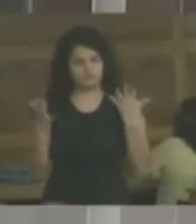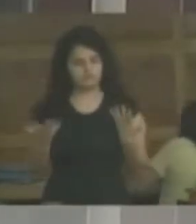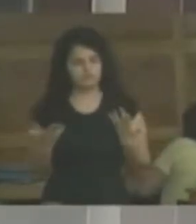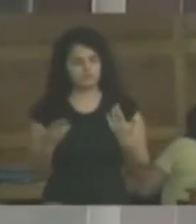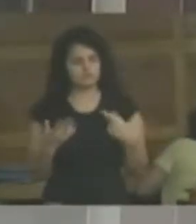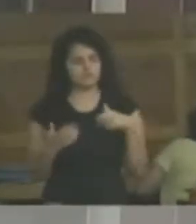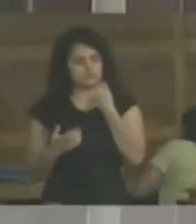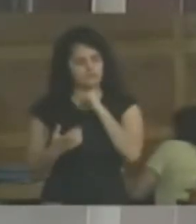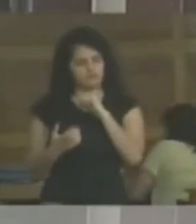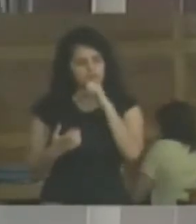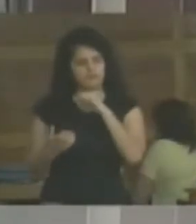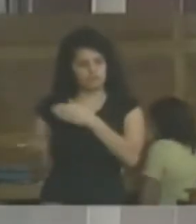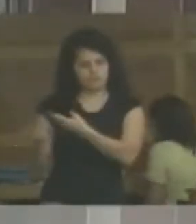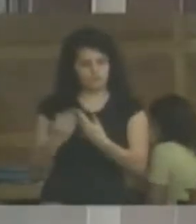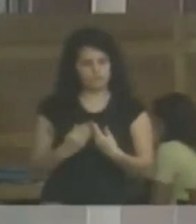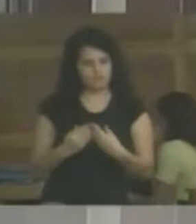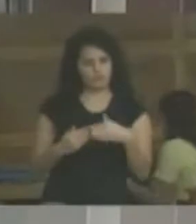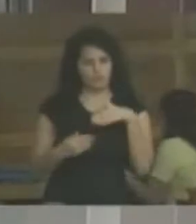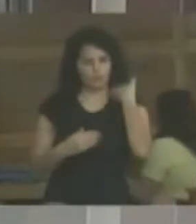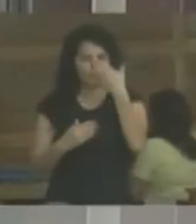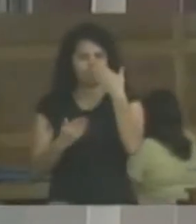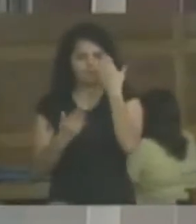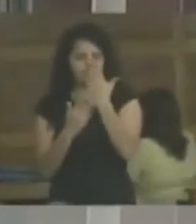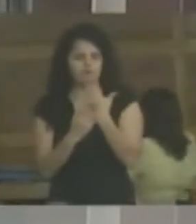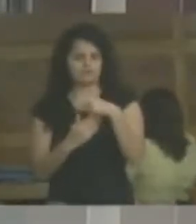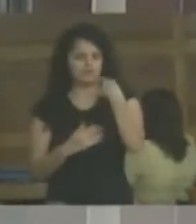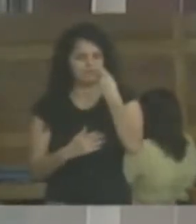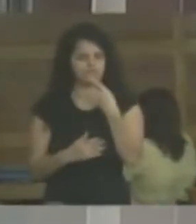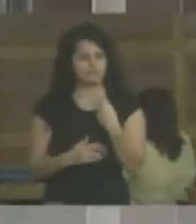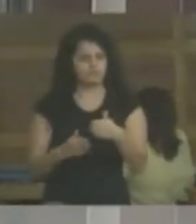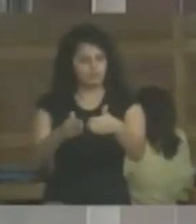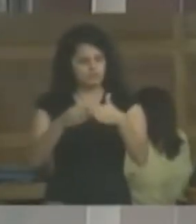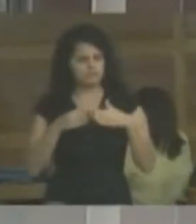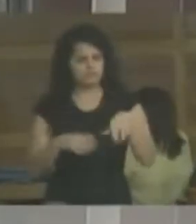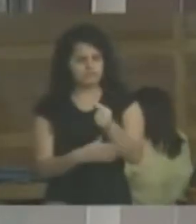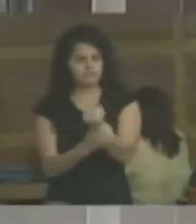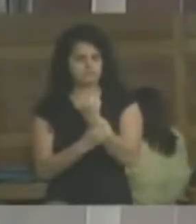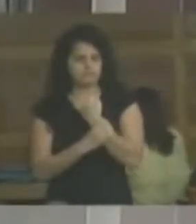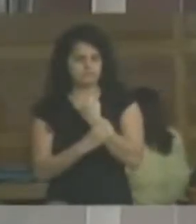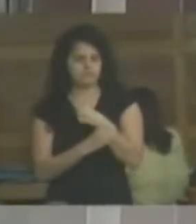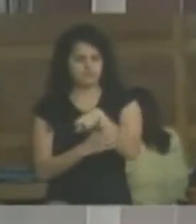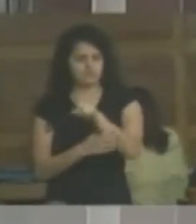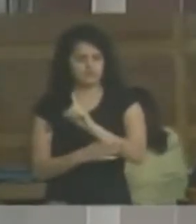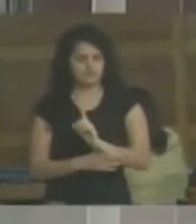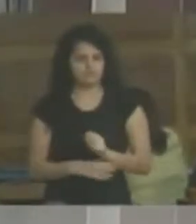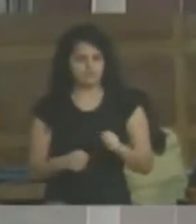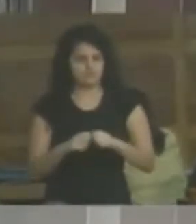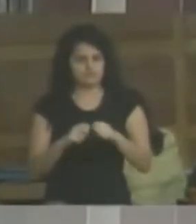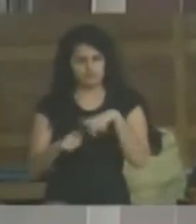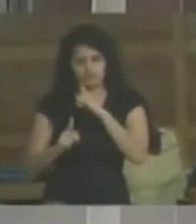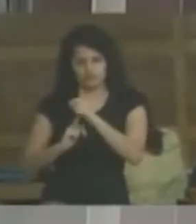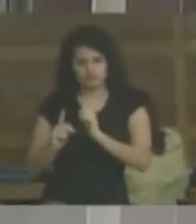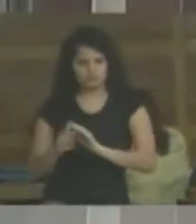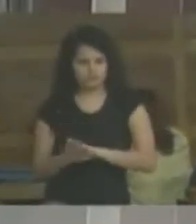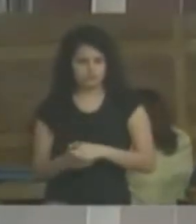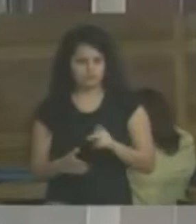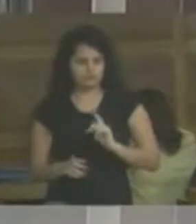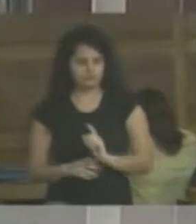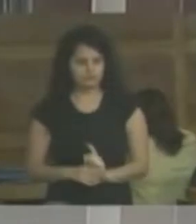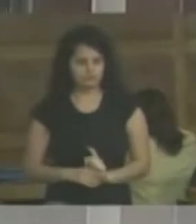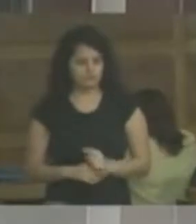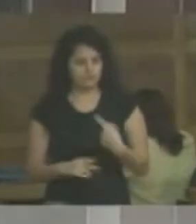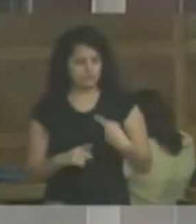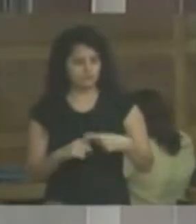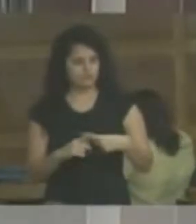aqui, que deu a cara para bater, que falou, que pede segurança, não está fazendo crítica por crítica, porque não